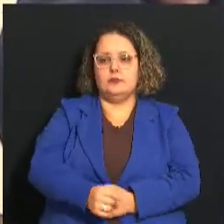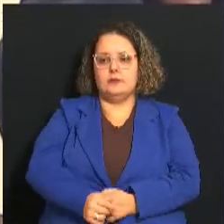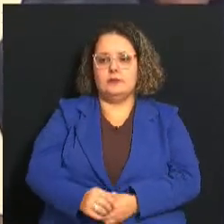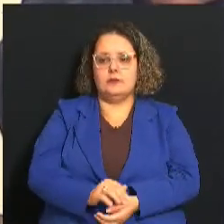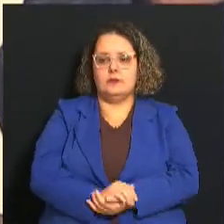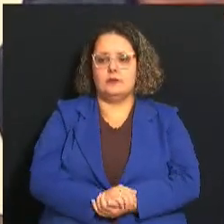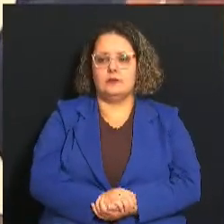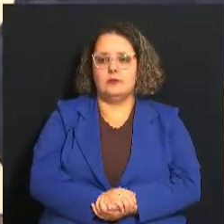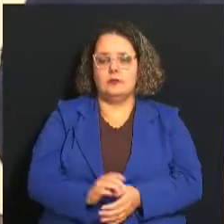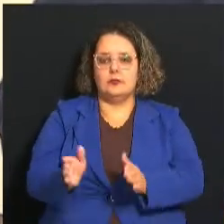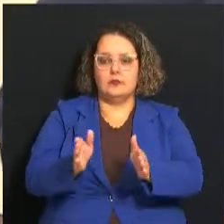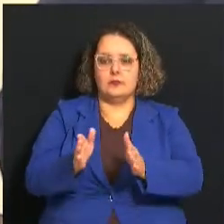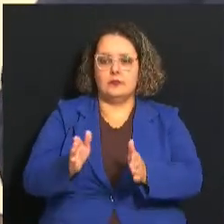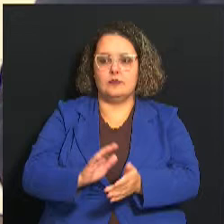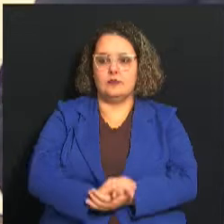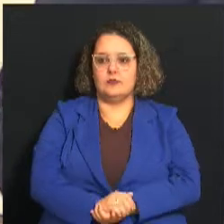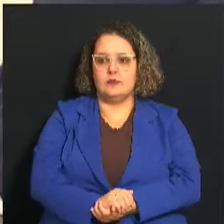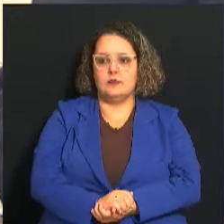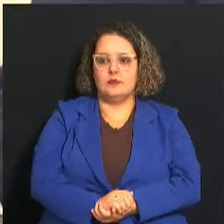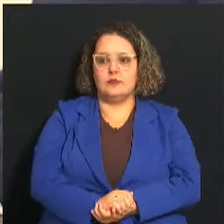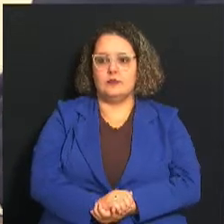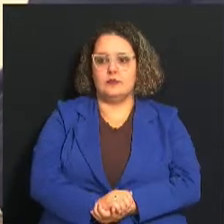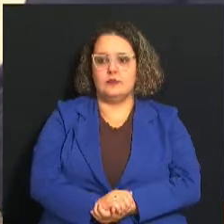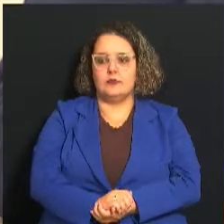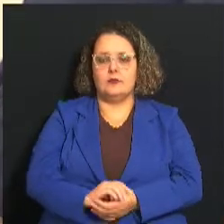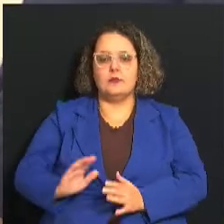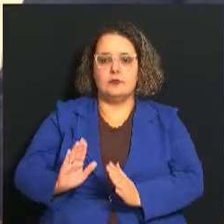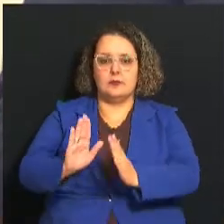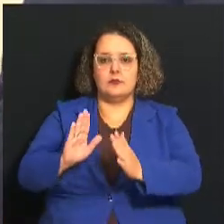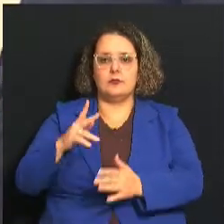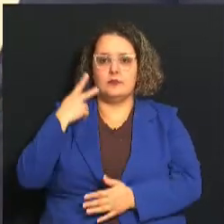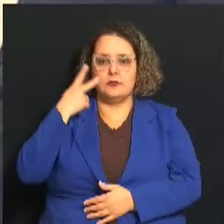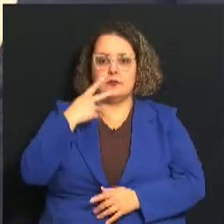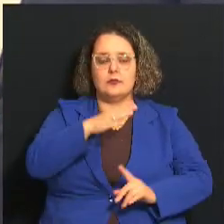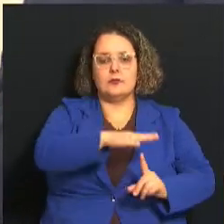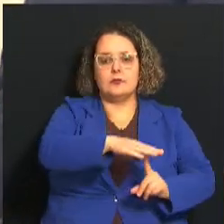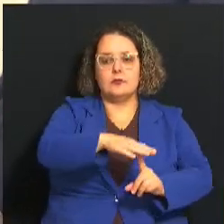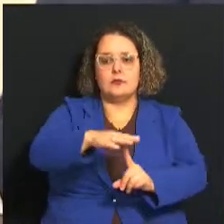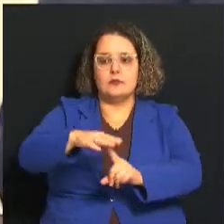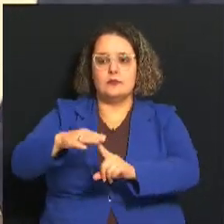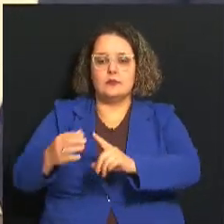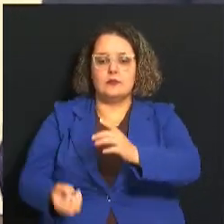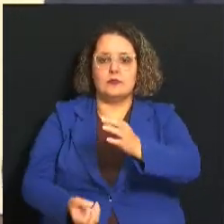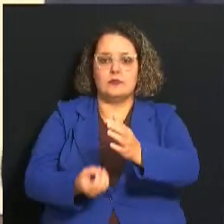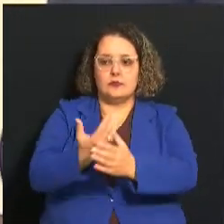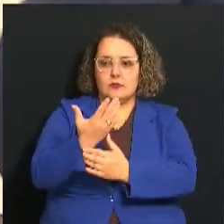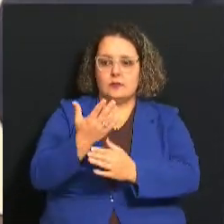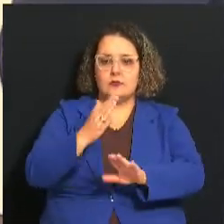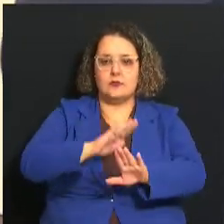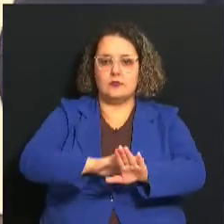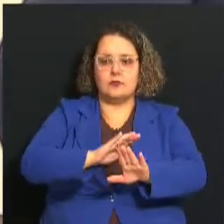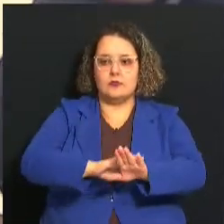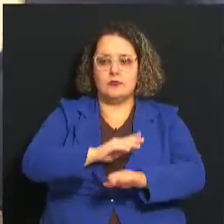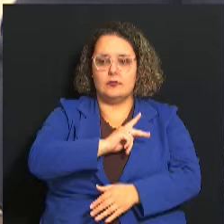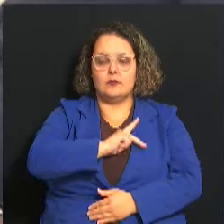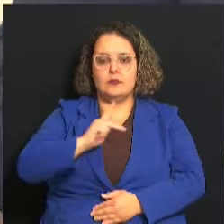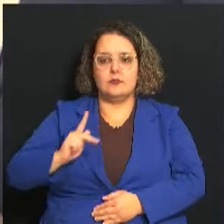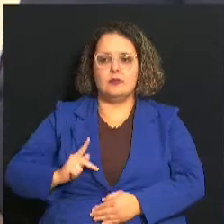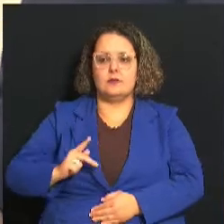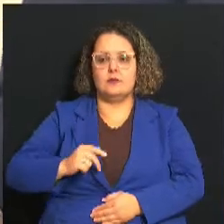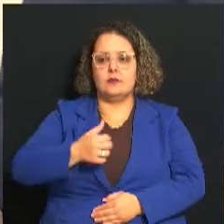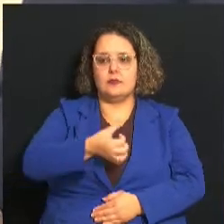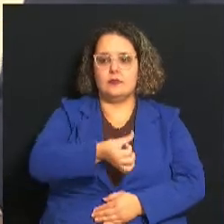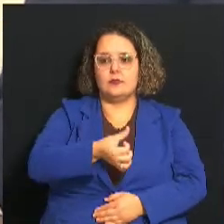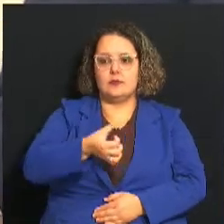nesse momento aqui. A Frente Parlamentar Ambientalista foi criada pelo ato da presidência número